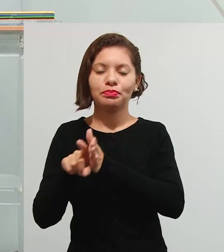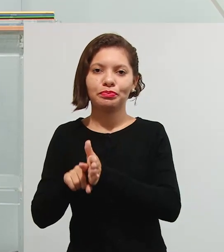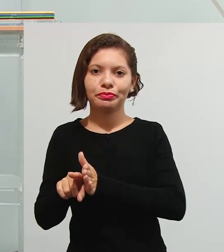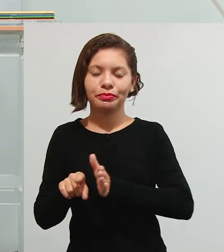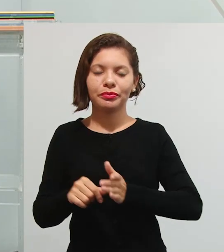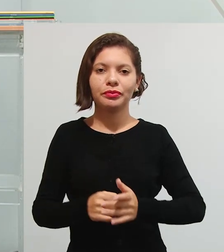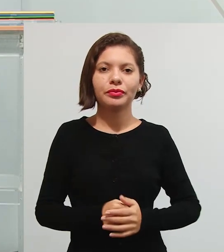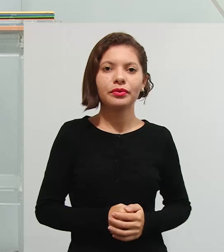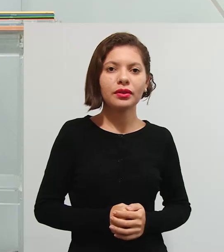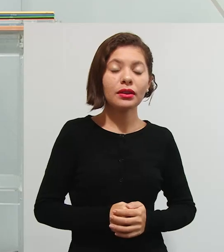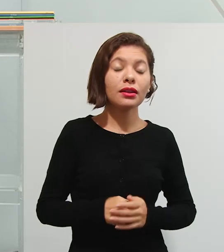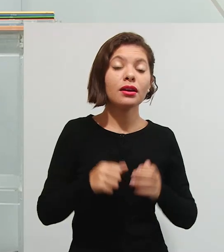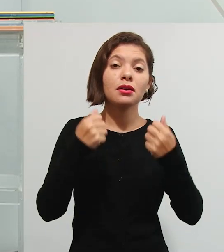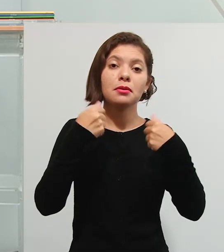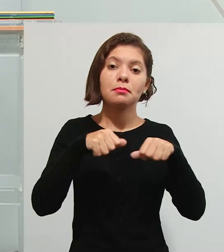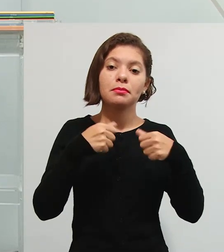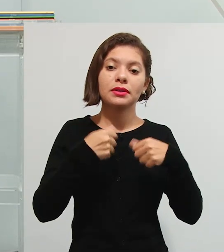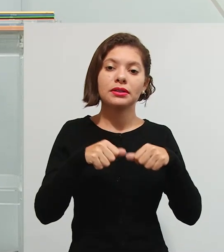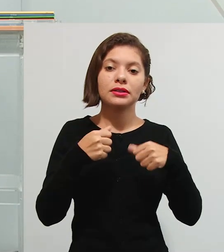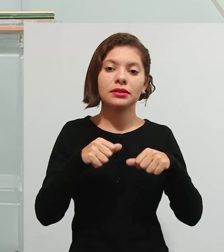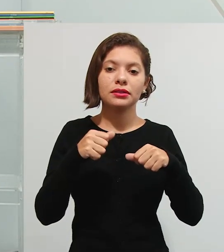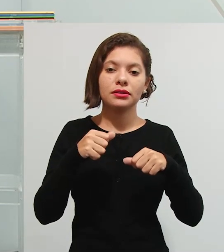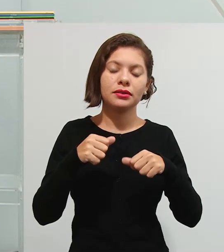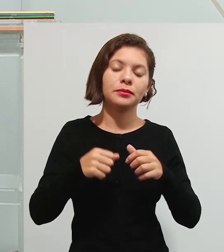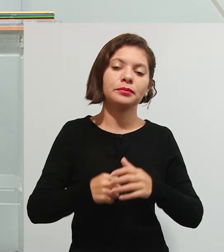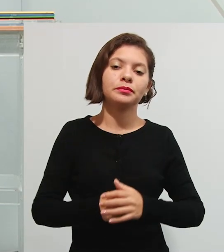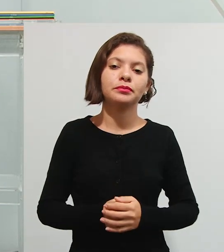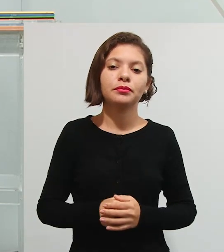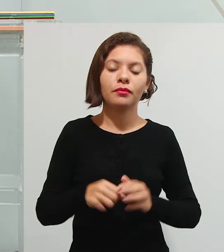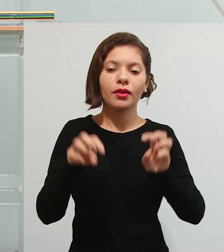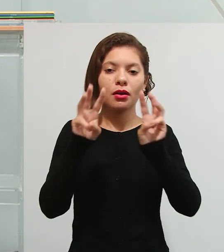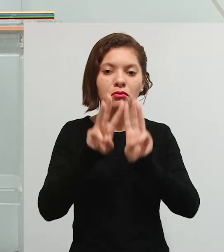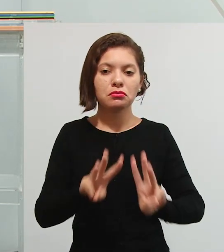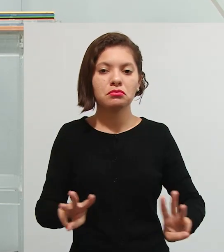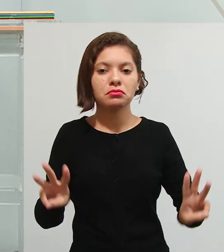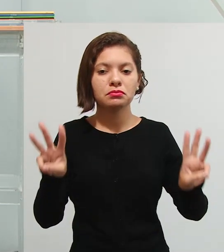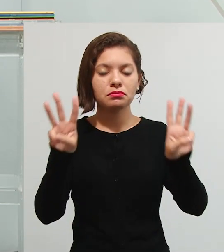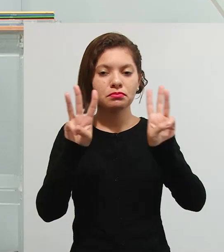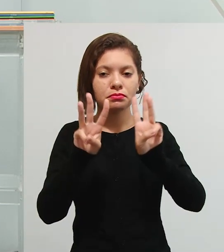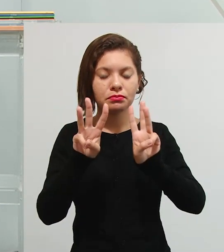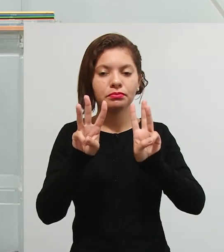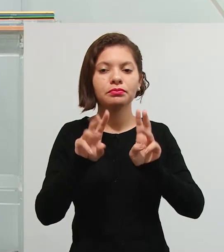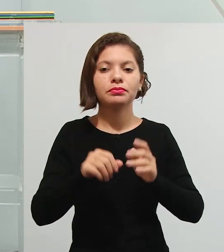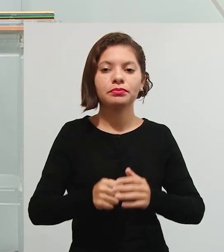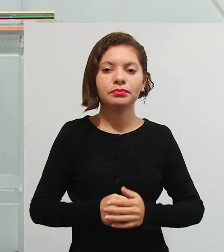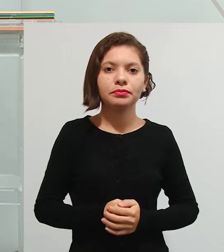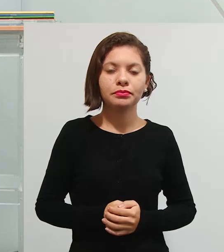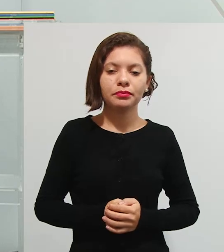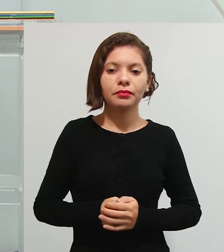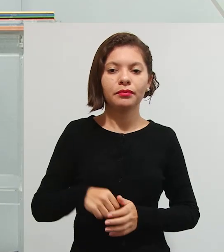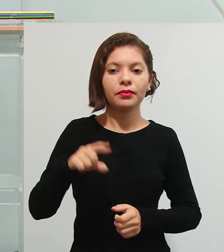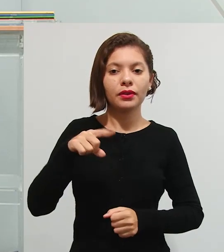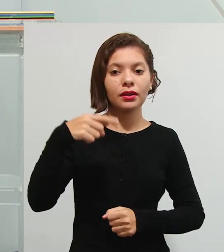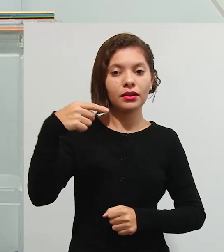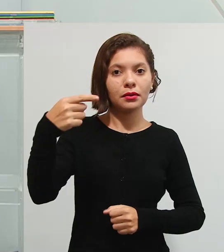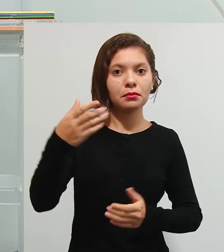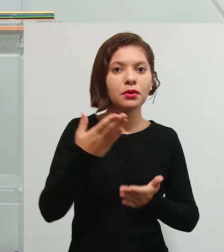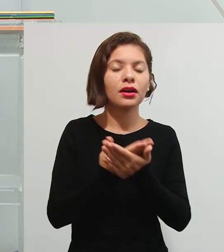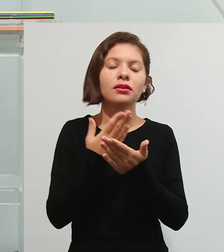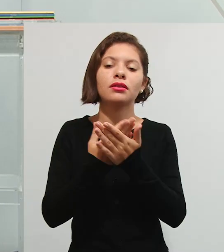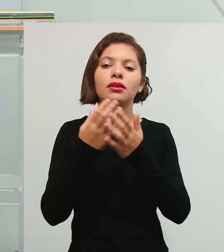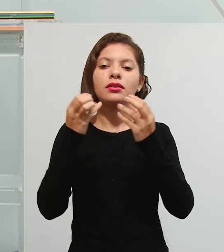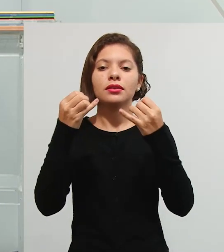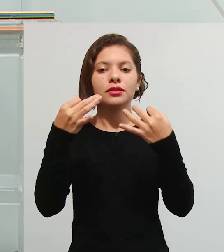está você precisa fazer esse registro na plataforma Brasil. Esses procedimentos nós faremos durante as aulas